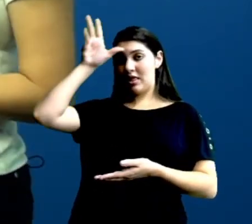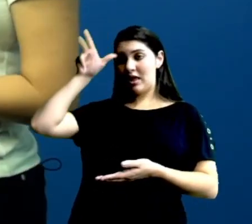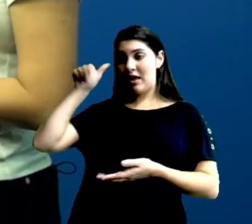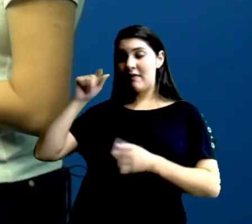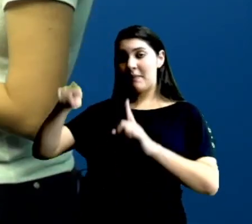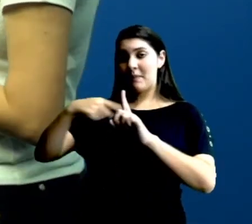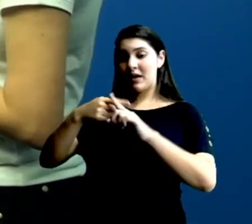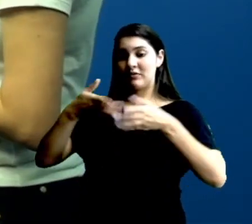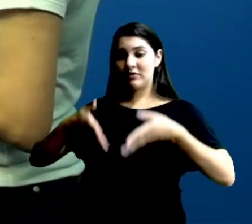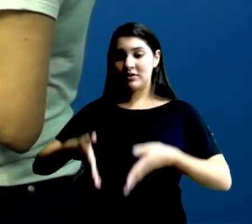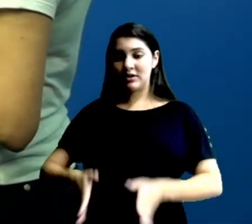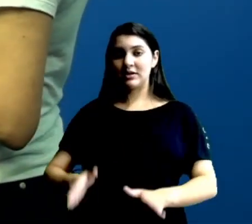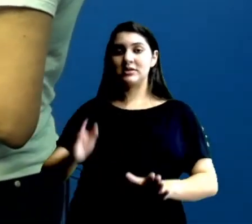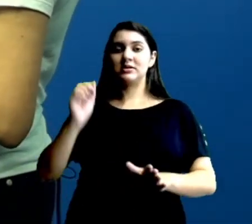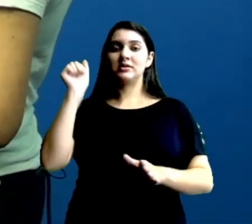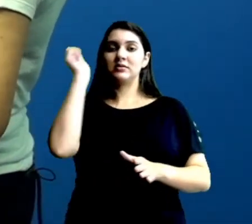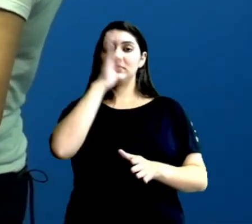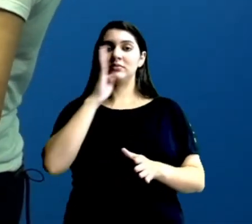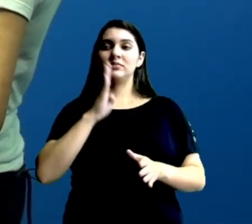Brasil.